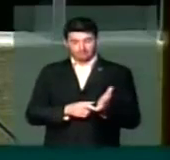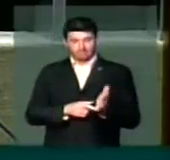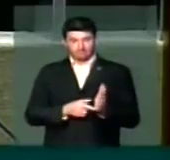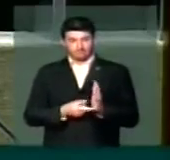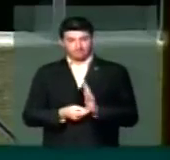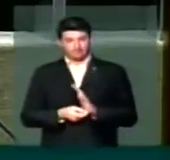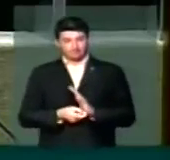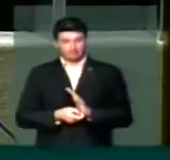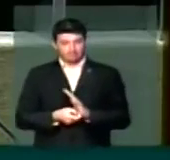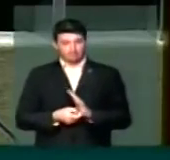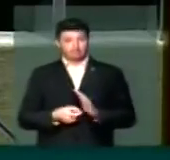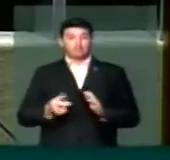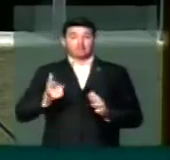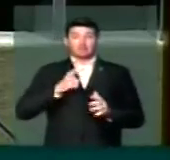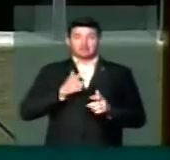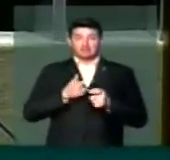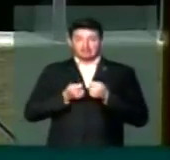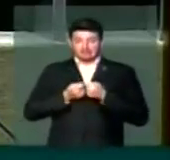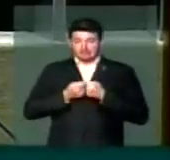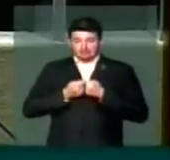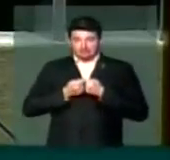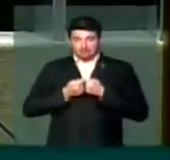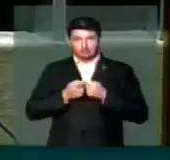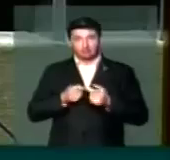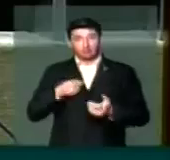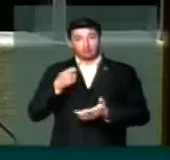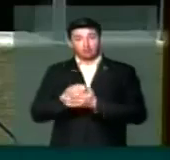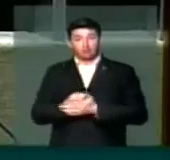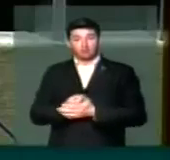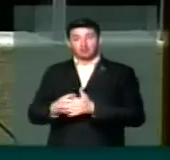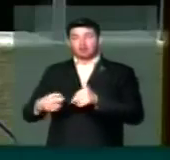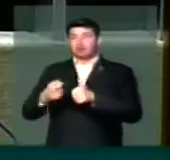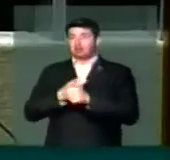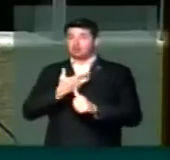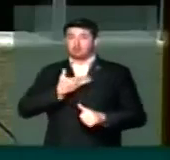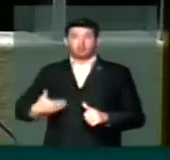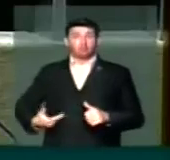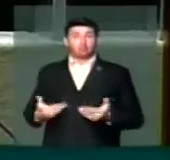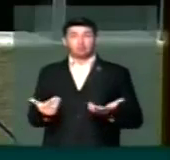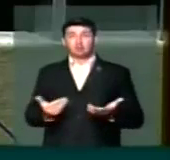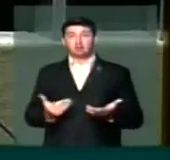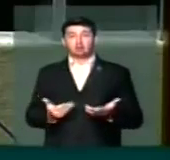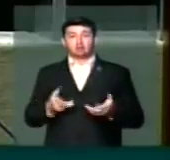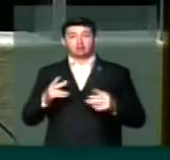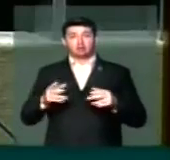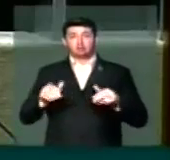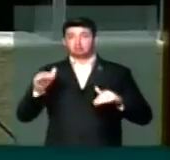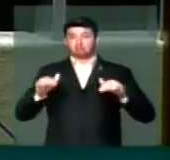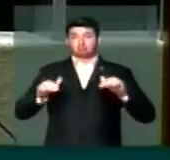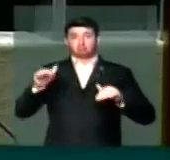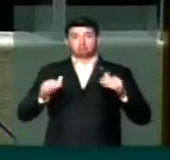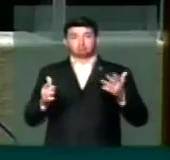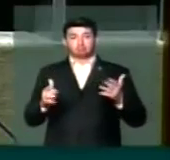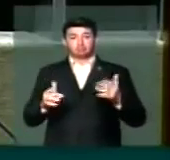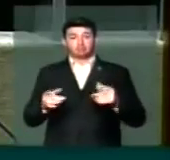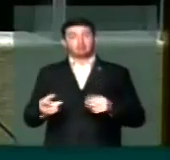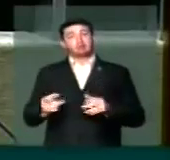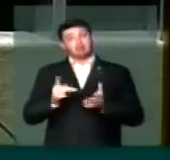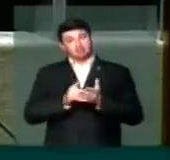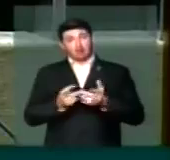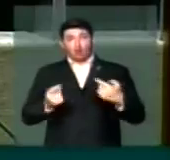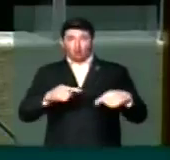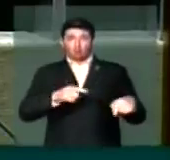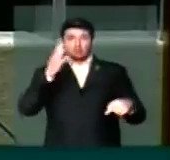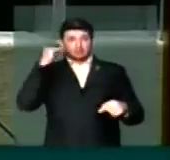nós mantemos o arroxo e o pagamento da dívida pública brasileira. Na verdade, a